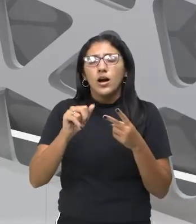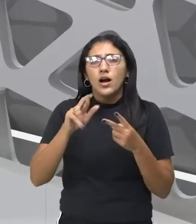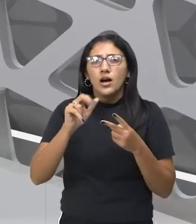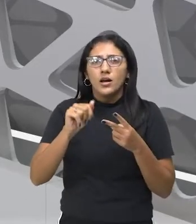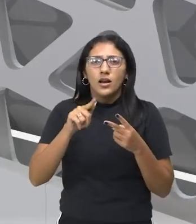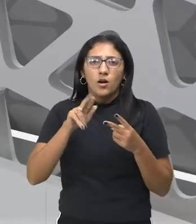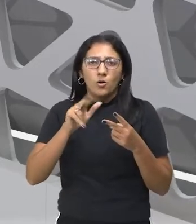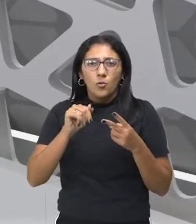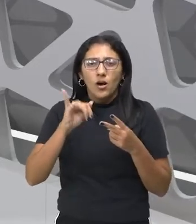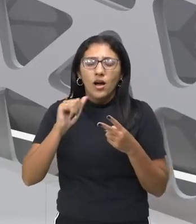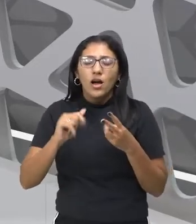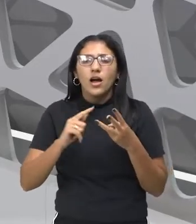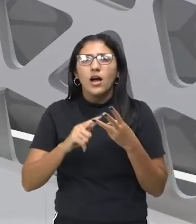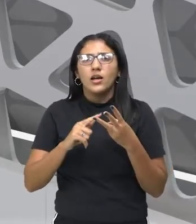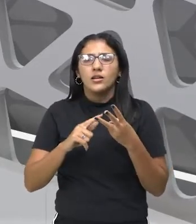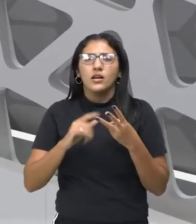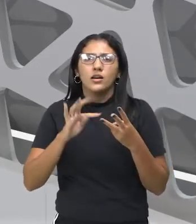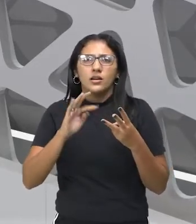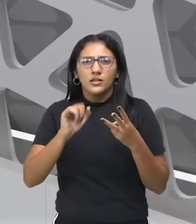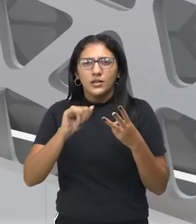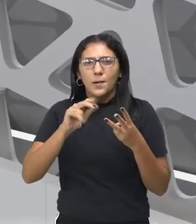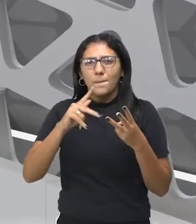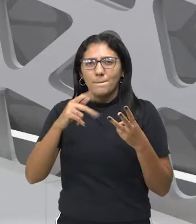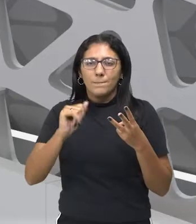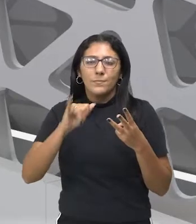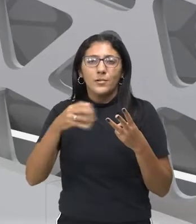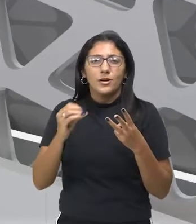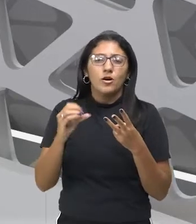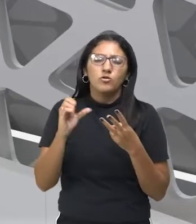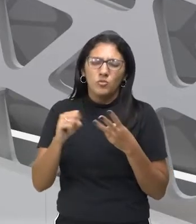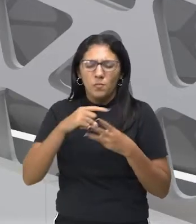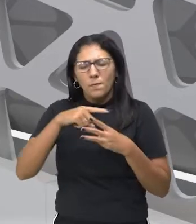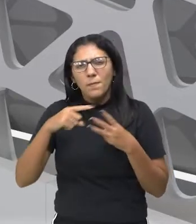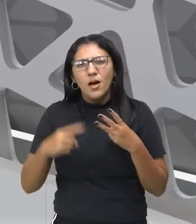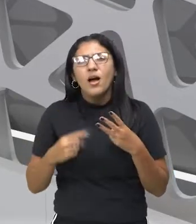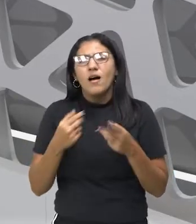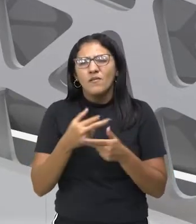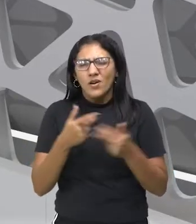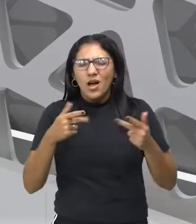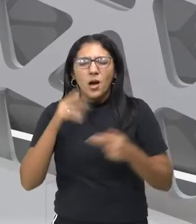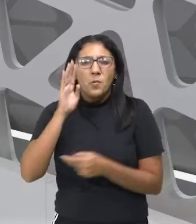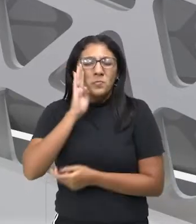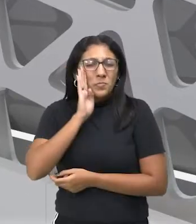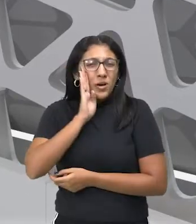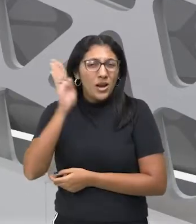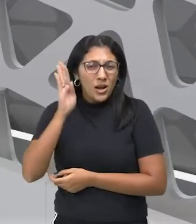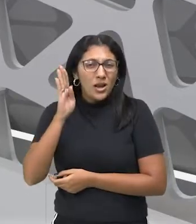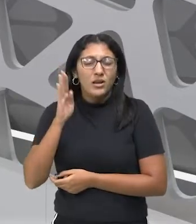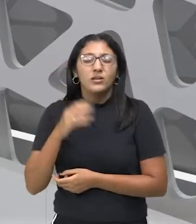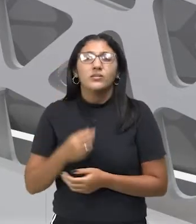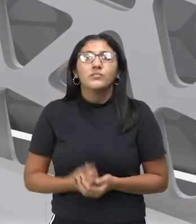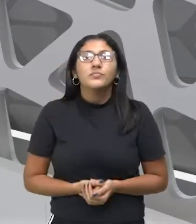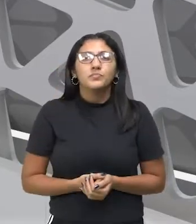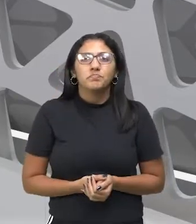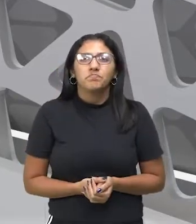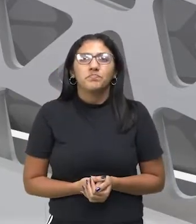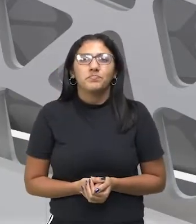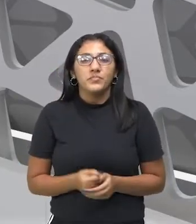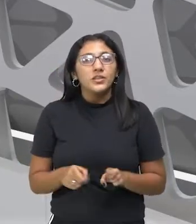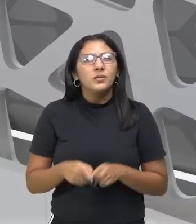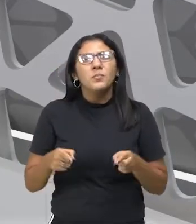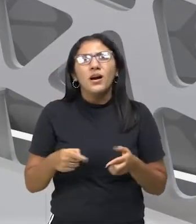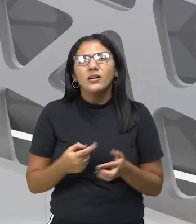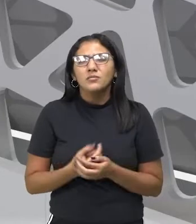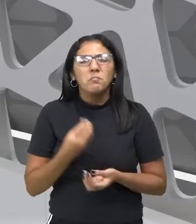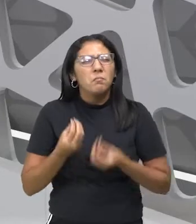rio Tocantins, o Tapajós também. Então, a gente tem esses principais rios que têm esse potencial. Mas, afinal,